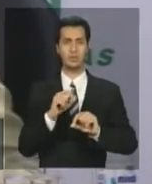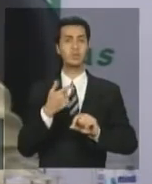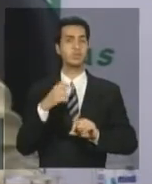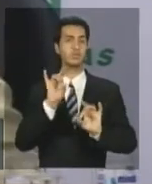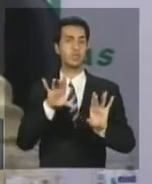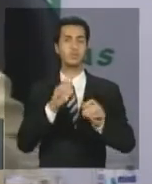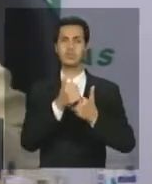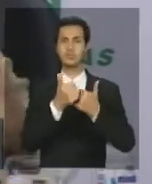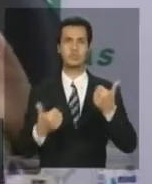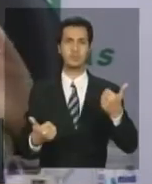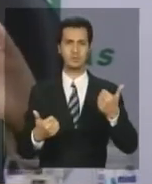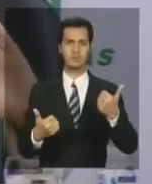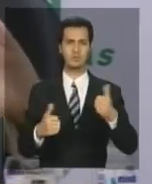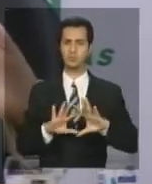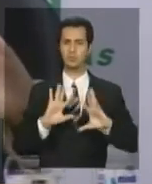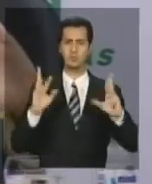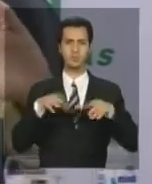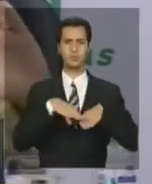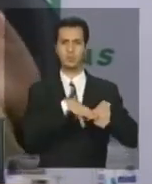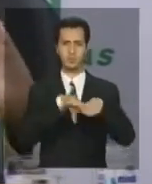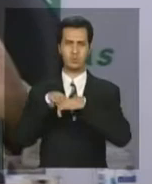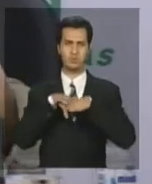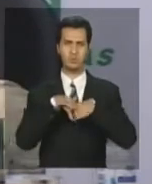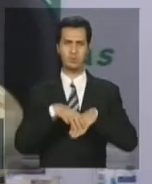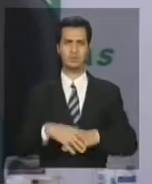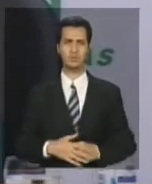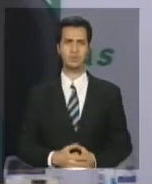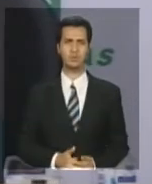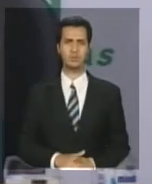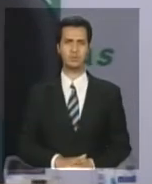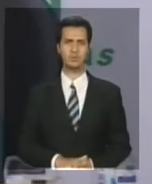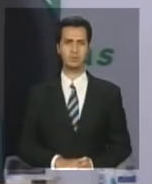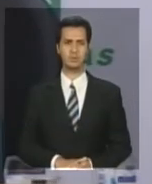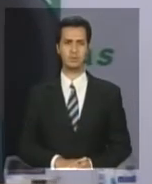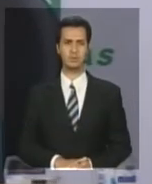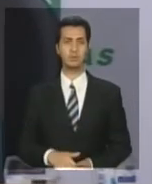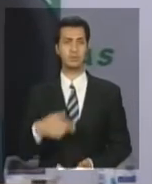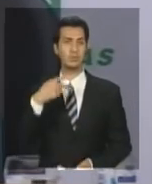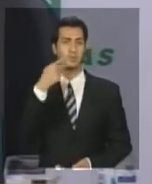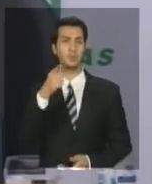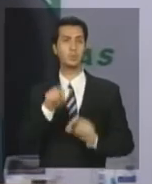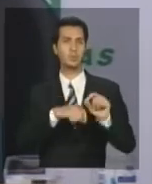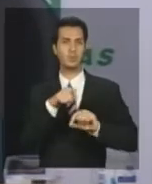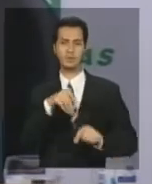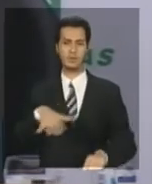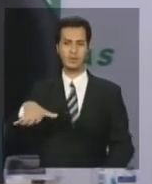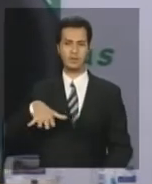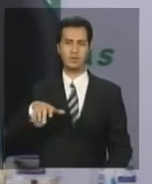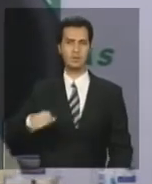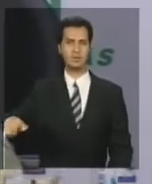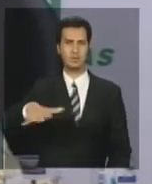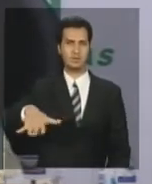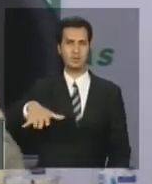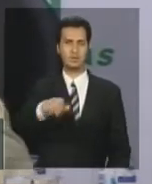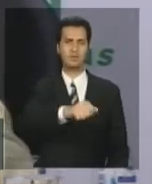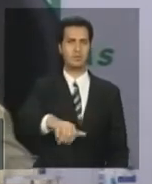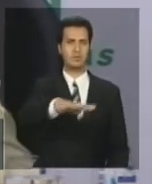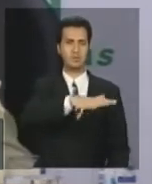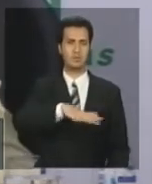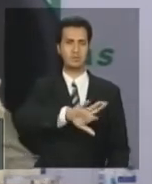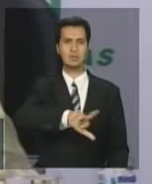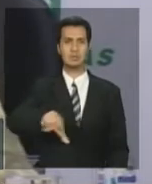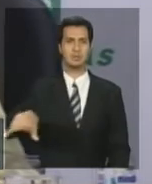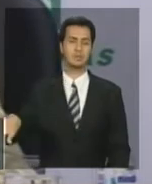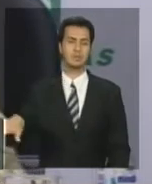diretor. Se eu falar para você que tudo que deu de bom nas outras áreas, a responsabilidade também foi minha,